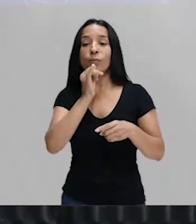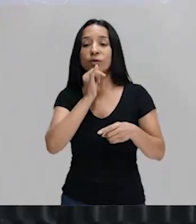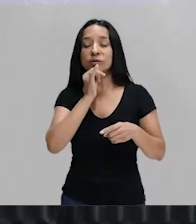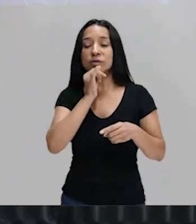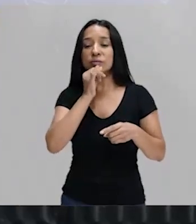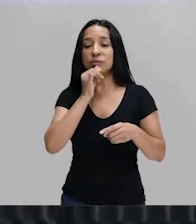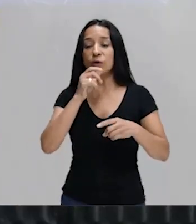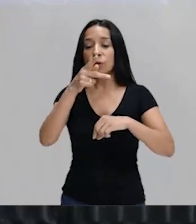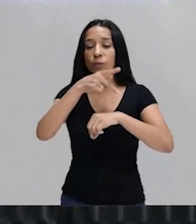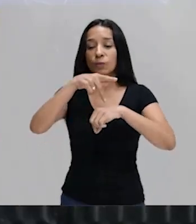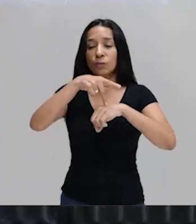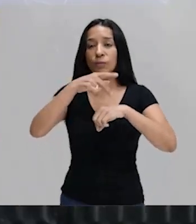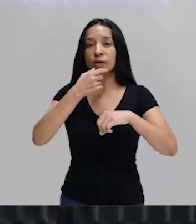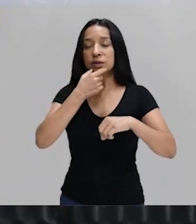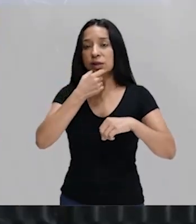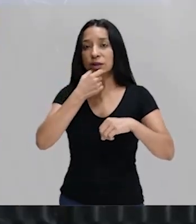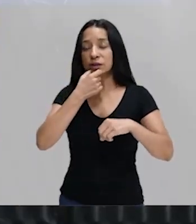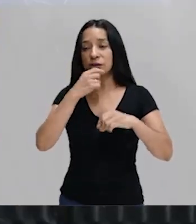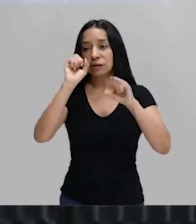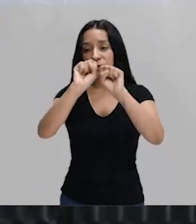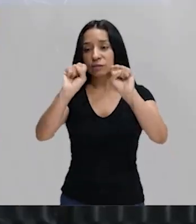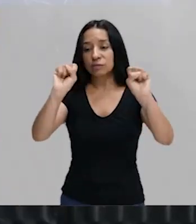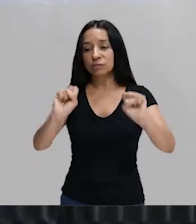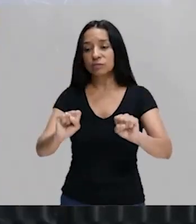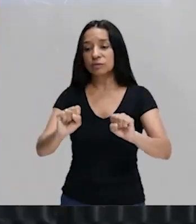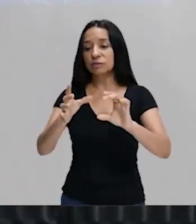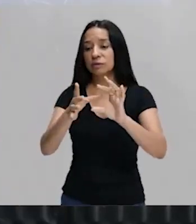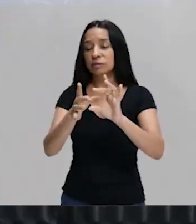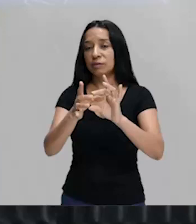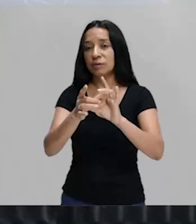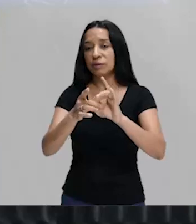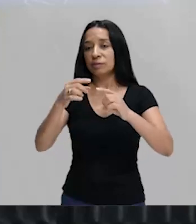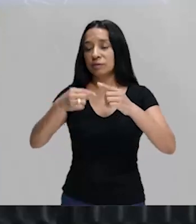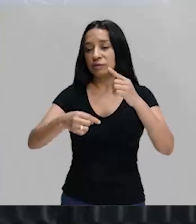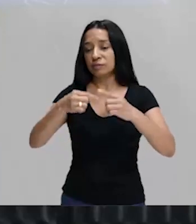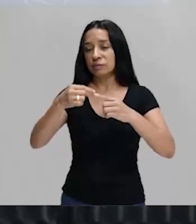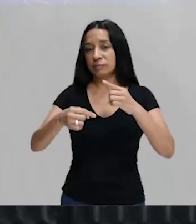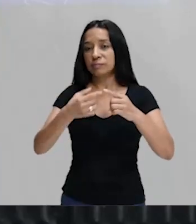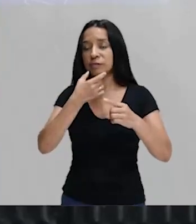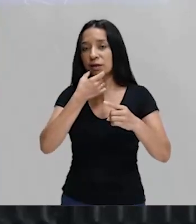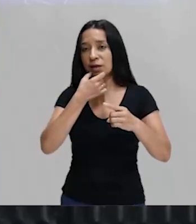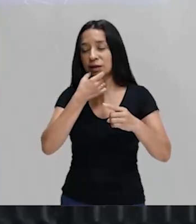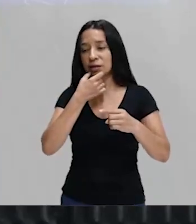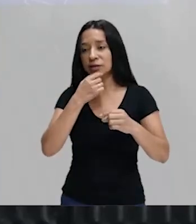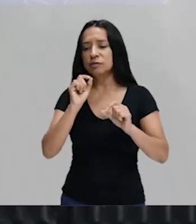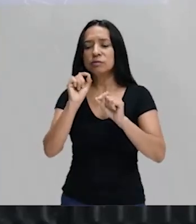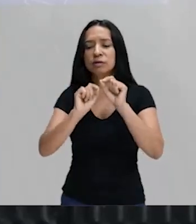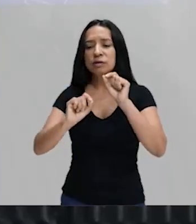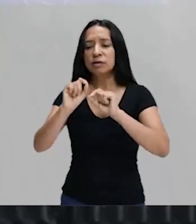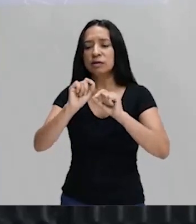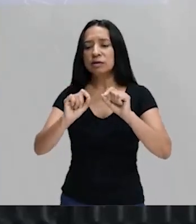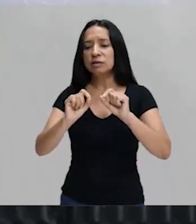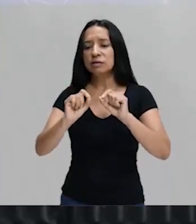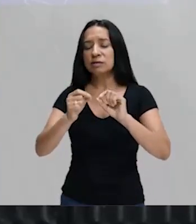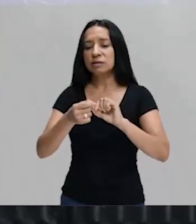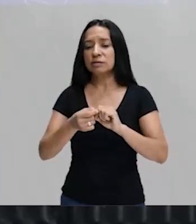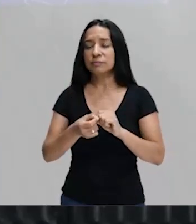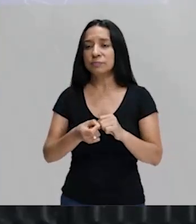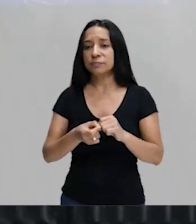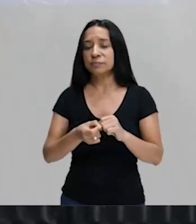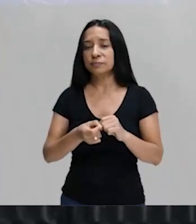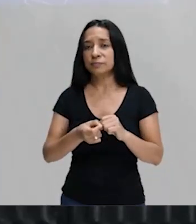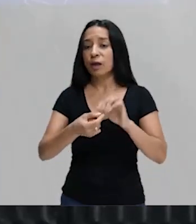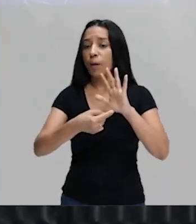na Inglaterra, no sistema parlamentarista inglês, quem indicava o